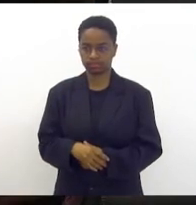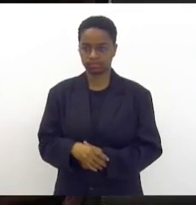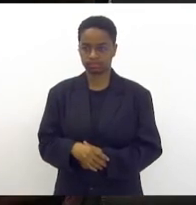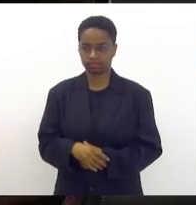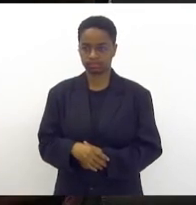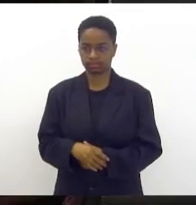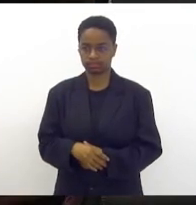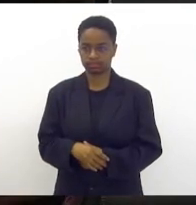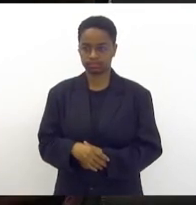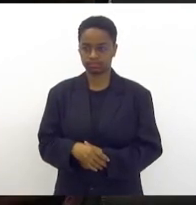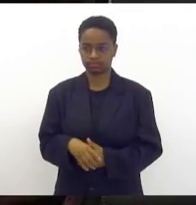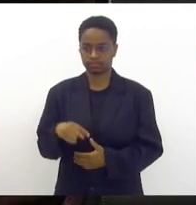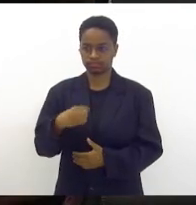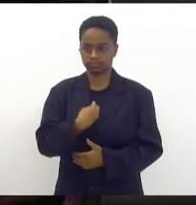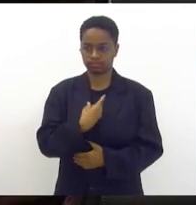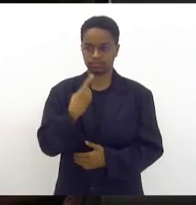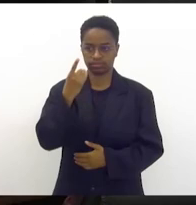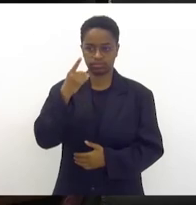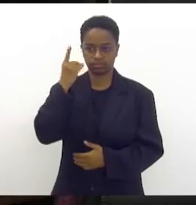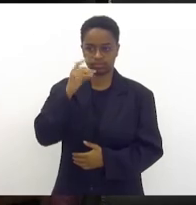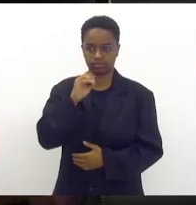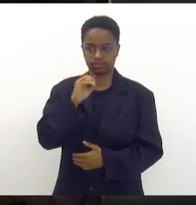nome, deputado Antônio de Paula.